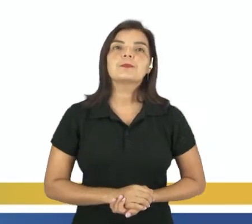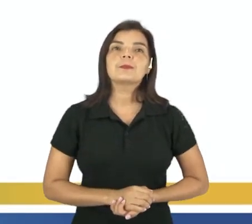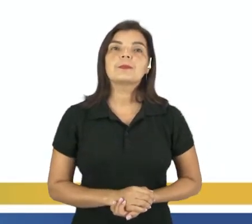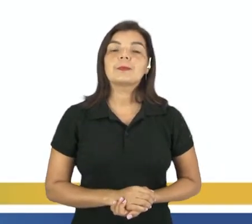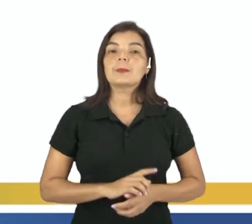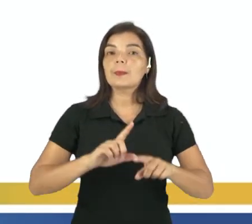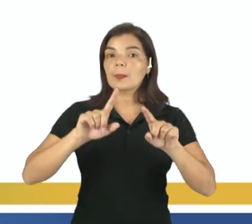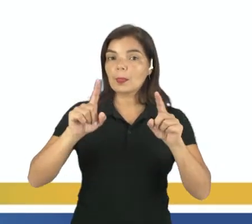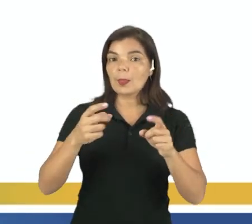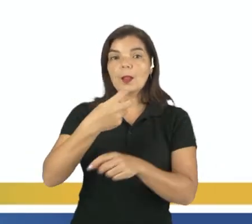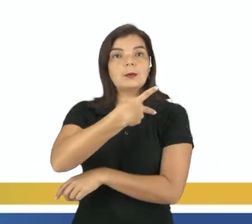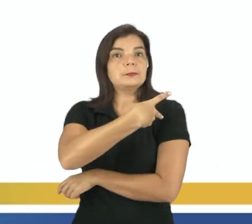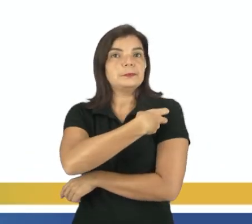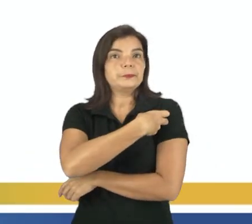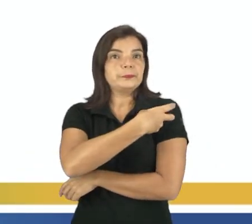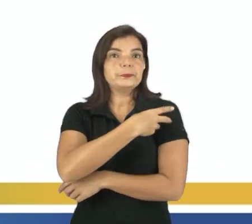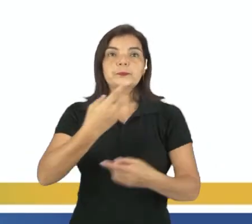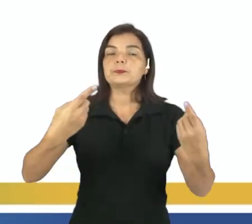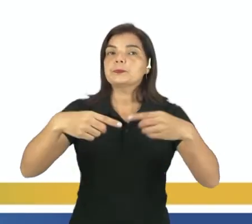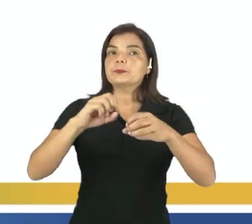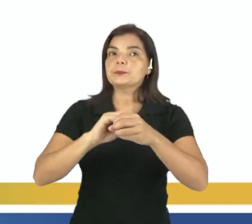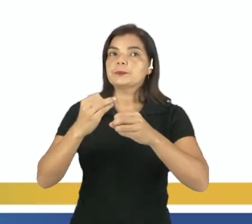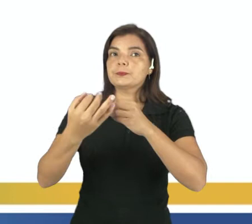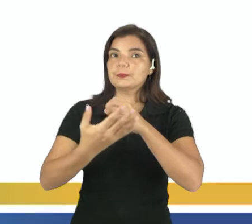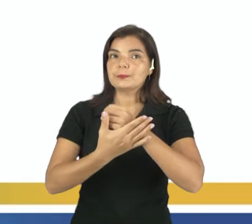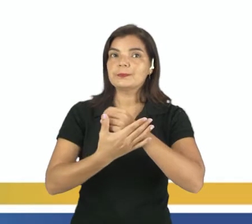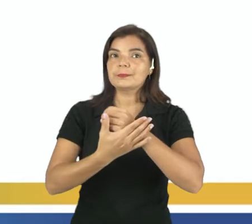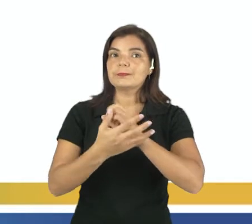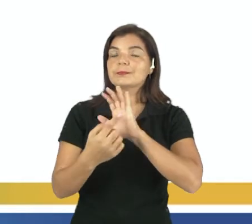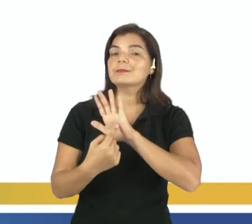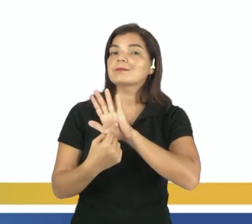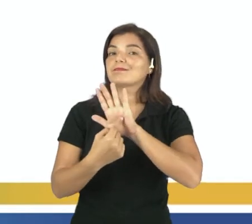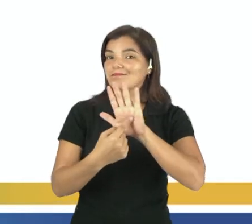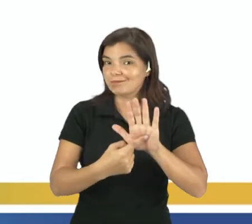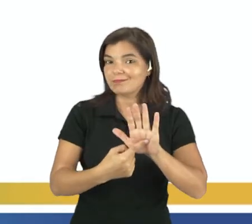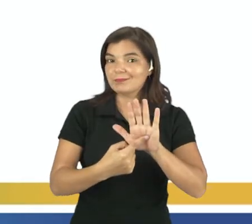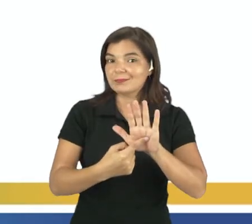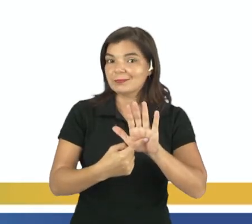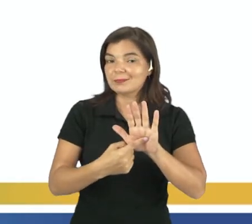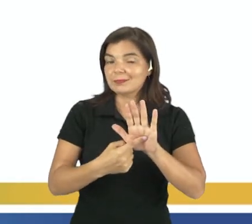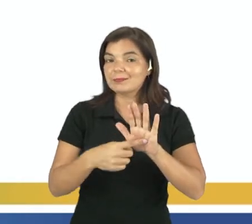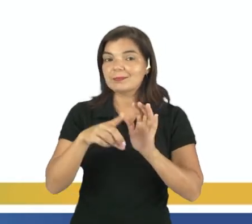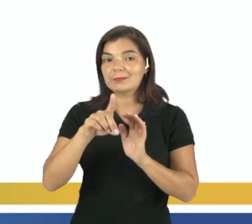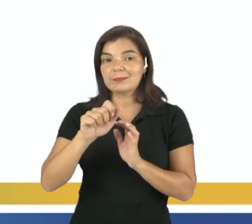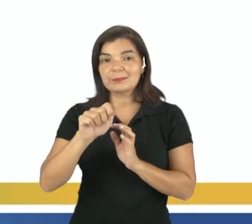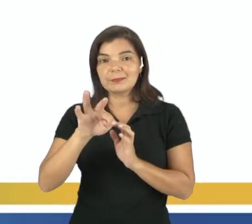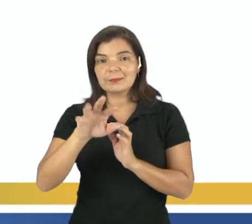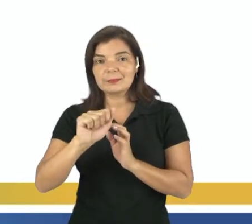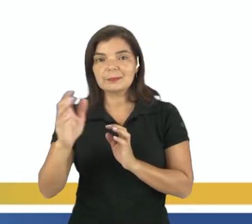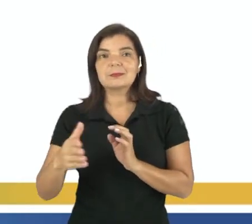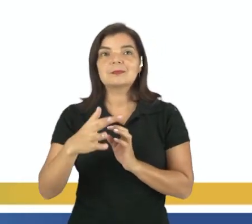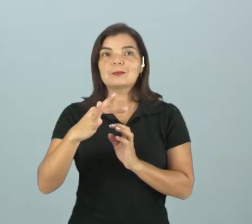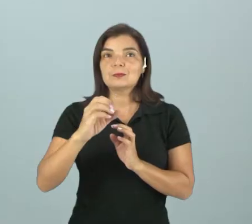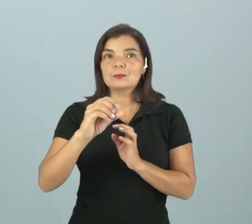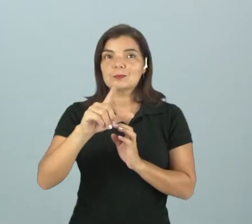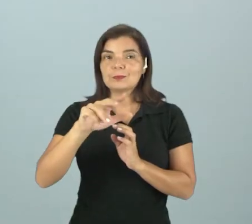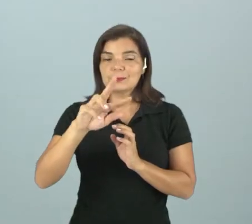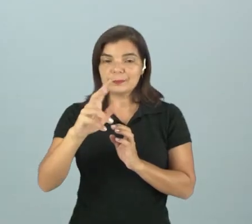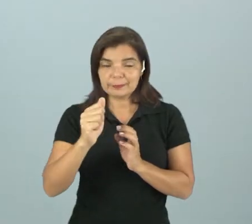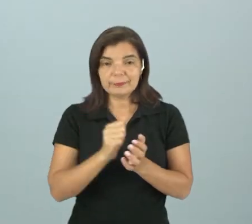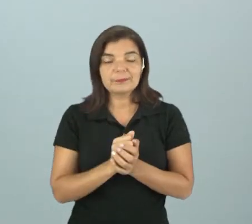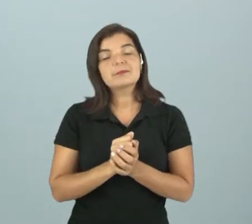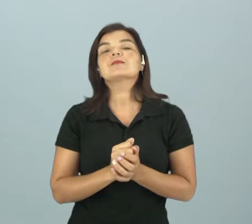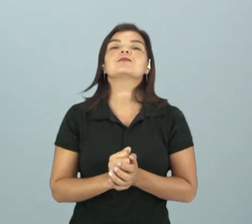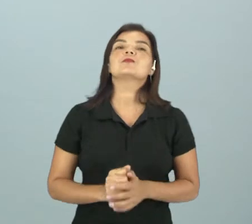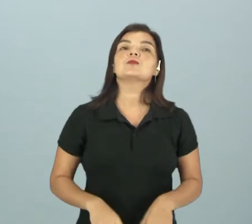reportagem. Adesão à vacinação contra a Covid-19 cai. Mostra a Datafolha.